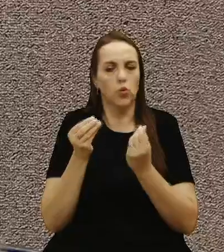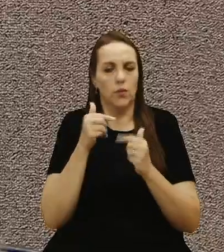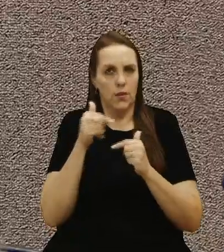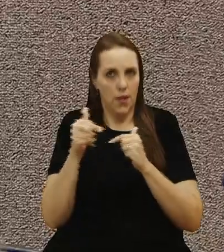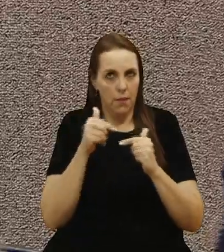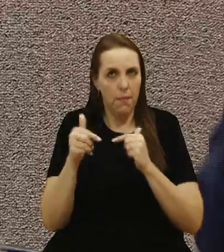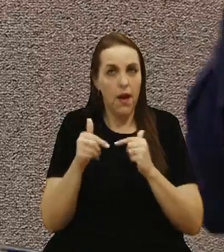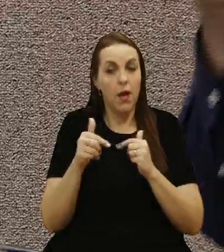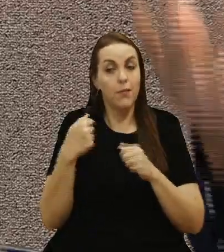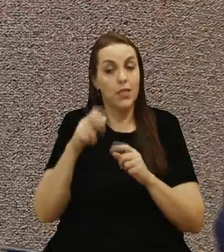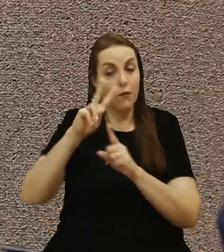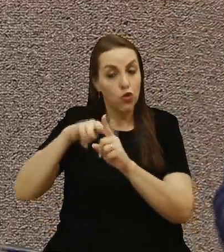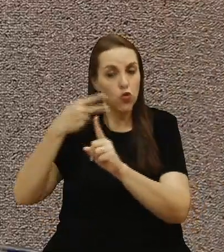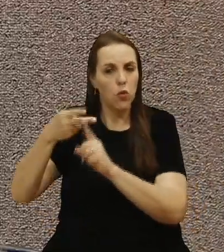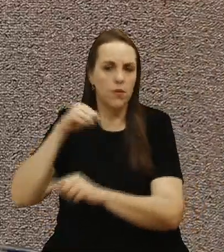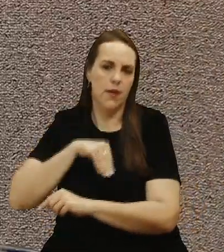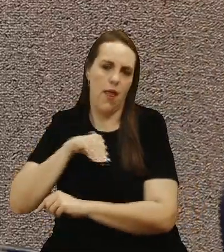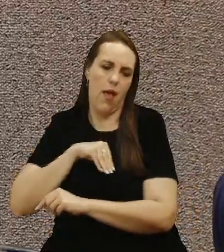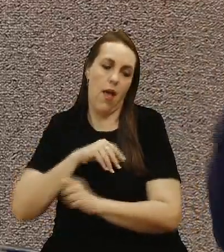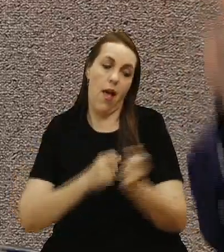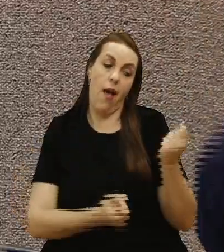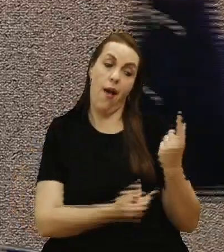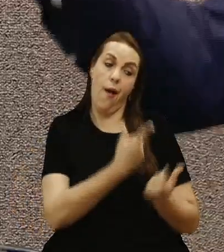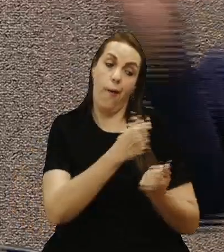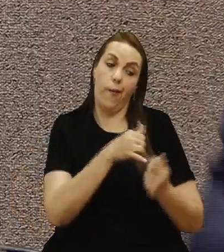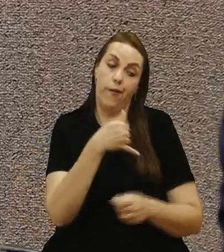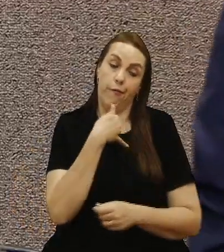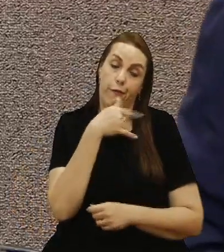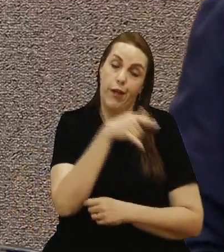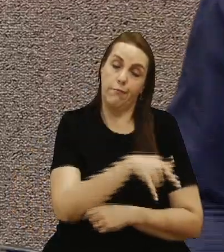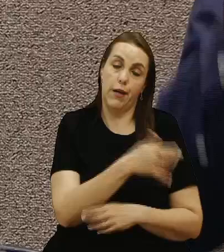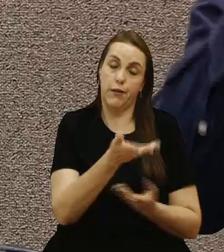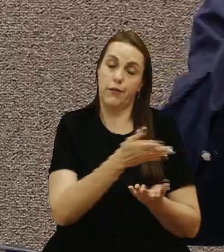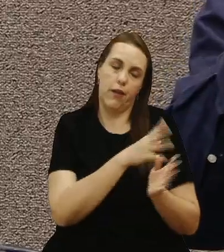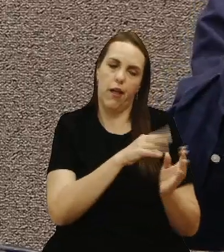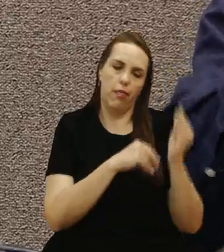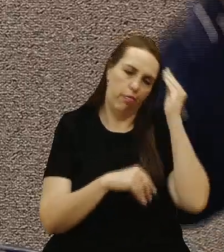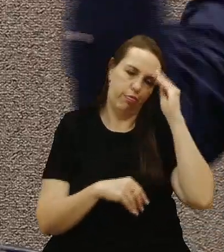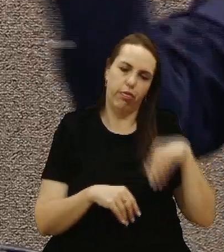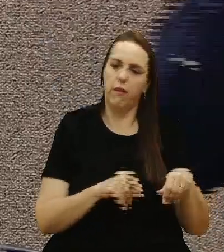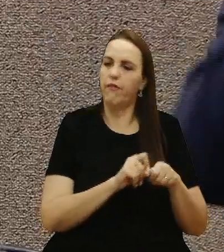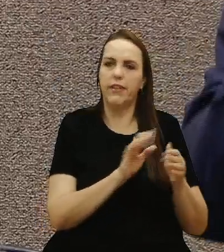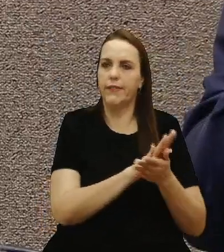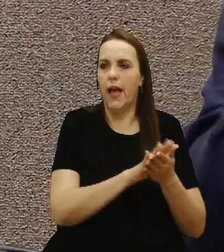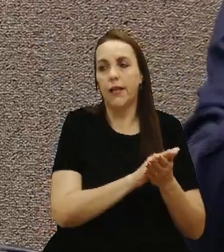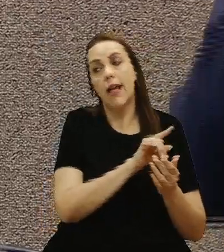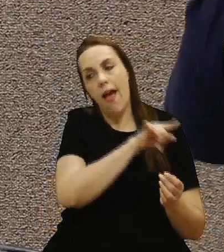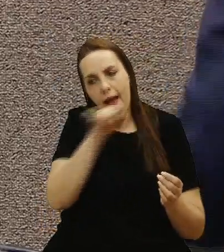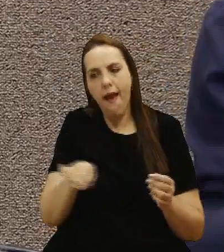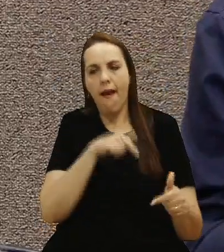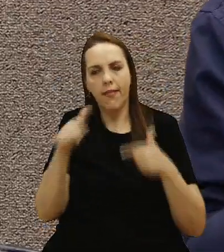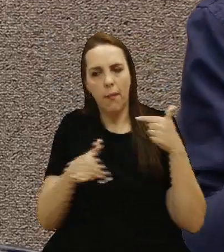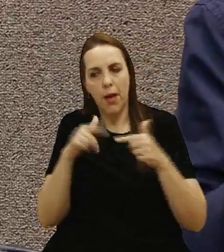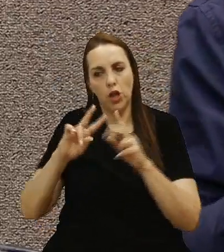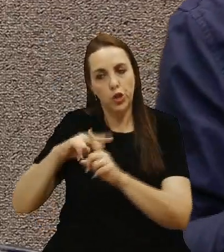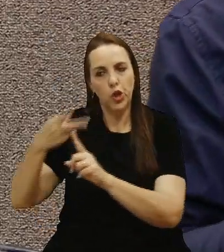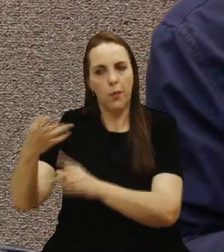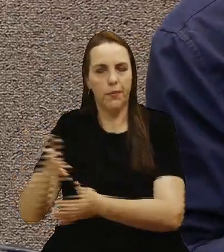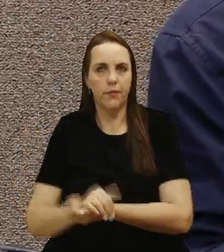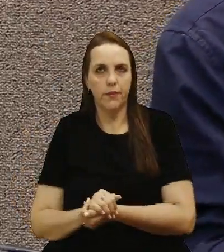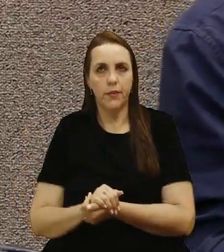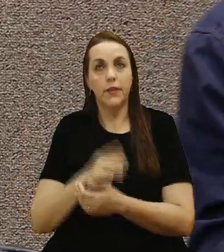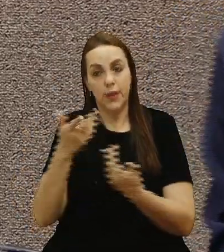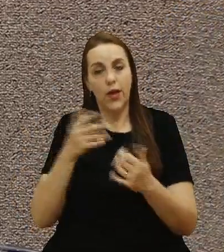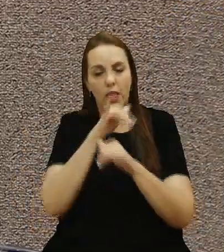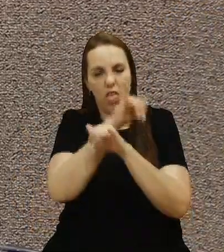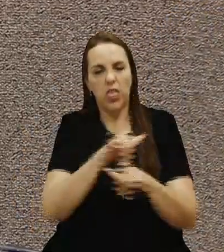ganhar o dobro. Agora, tem uns que, infelizmente, vivem nas costas daqueles que trabalham. E são esses que, nas redes sociais, dizem que o Fantinel não gosta de